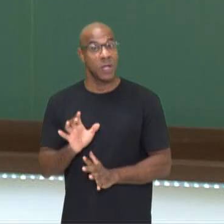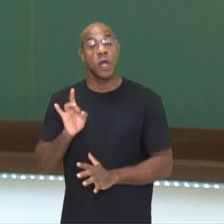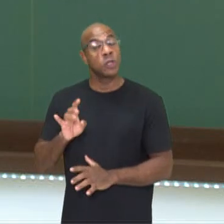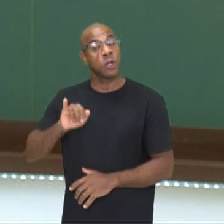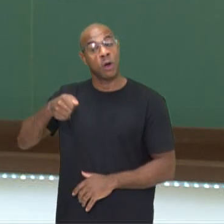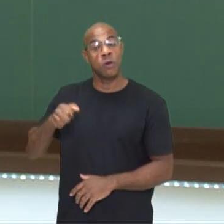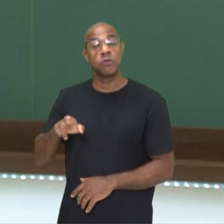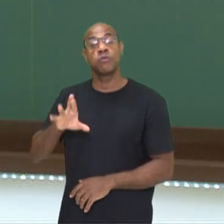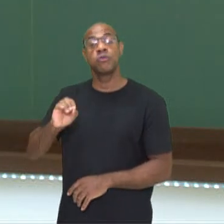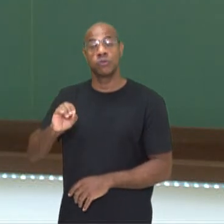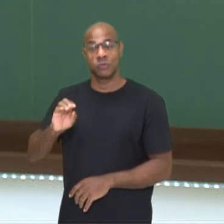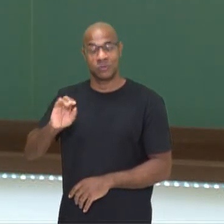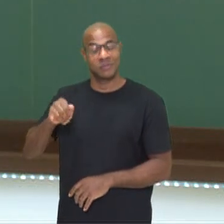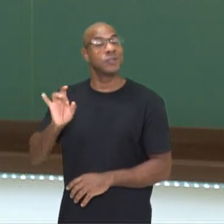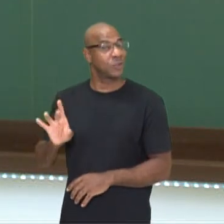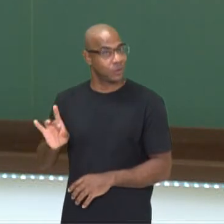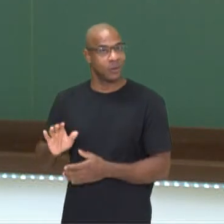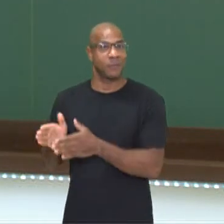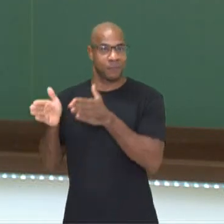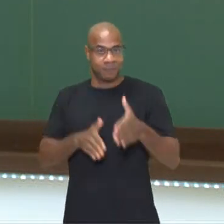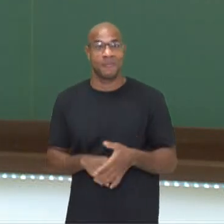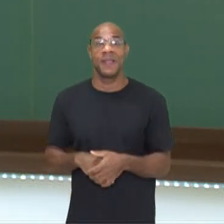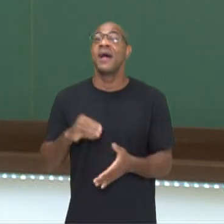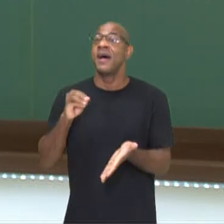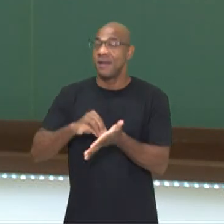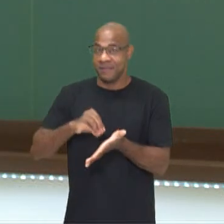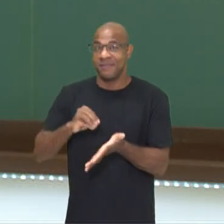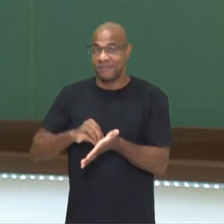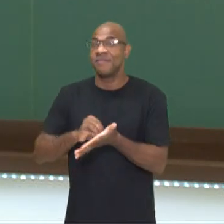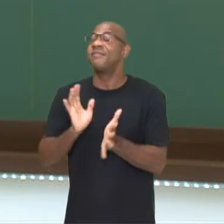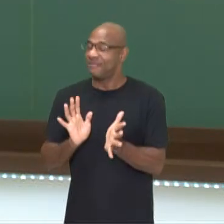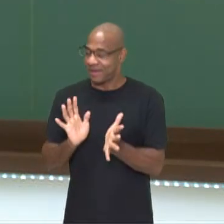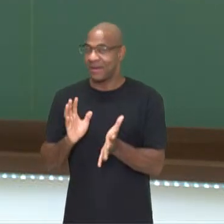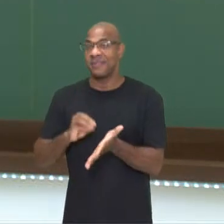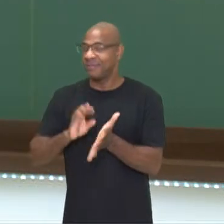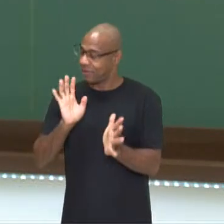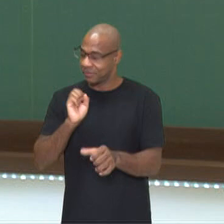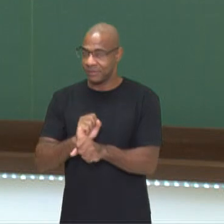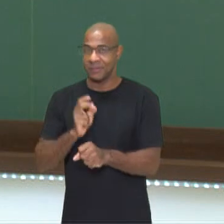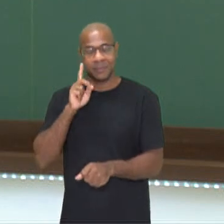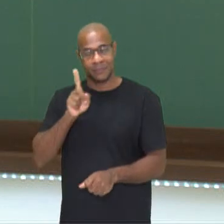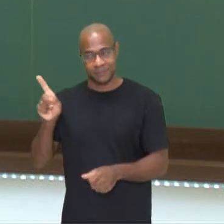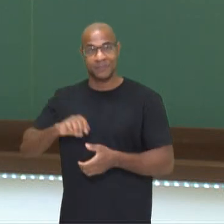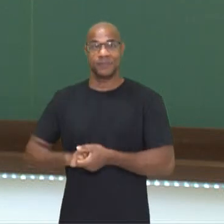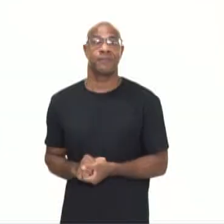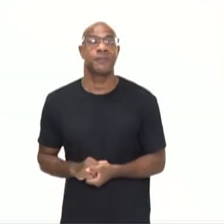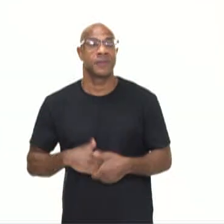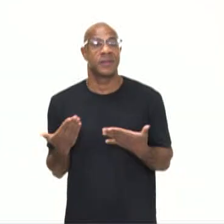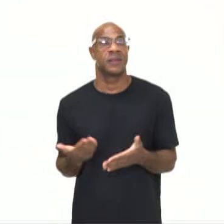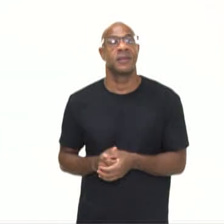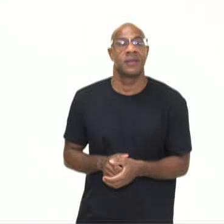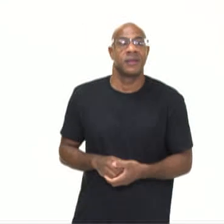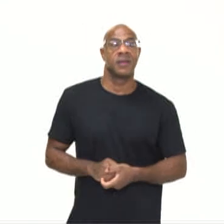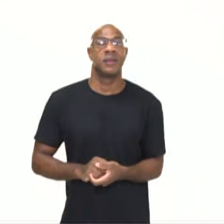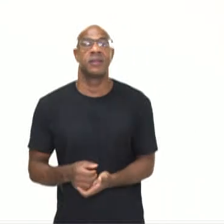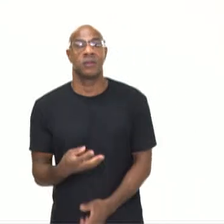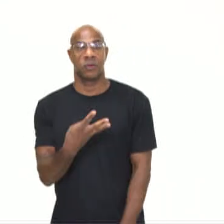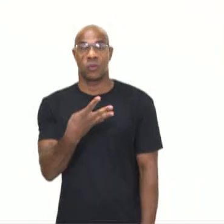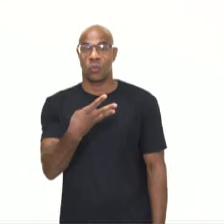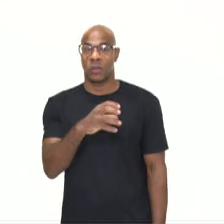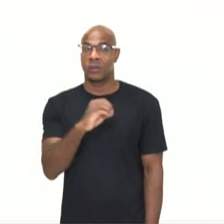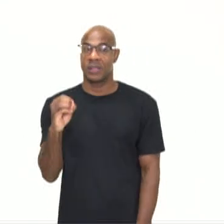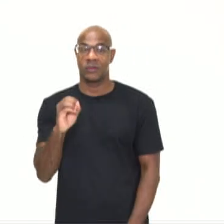vai pagar. Então, fora o que ela emprestou, tem mais os 400 de juros que ela tem que pagar lá. Então, os juros vai ser de